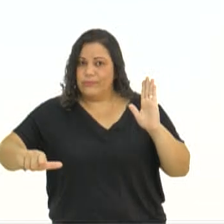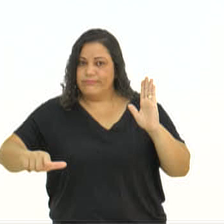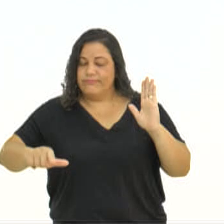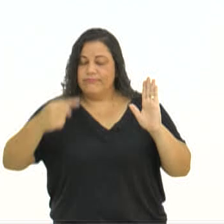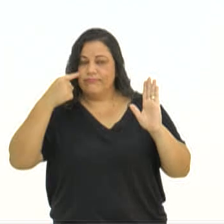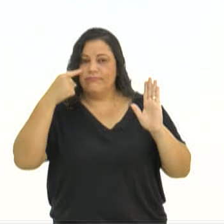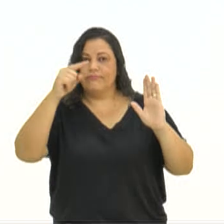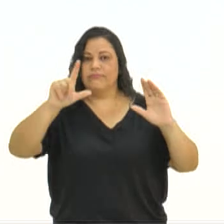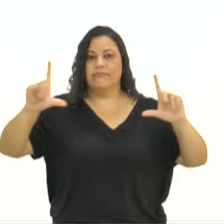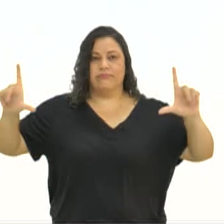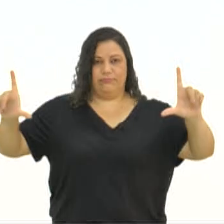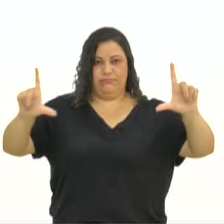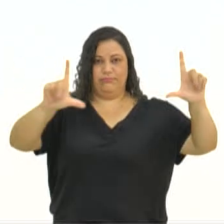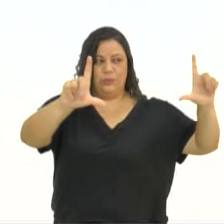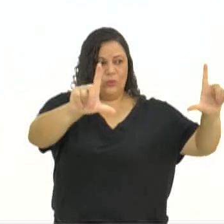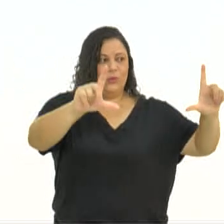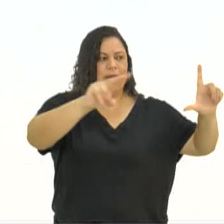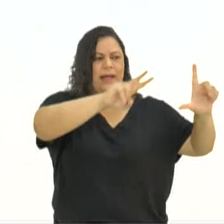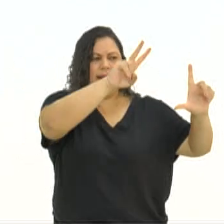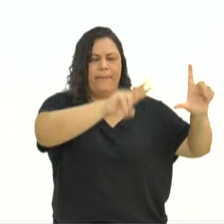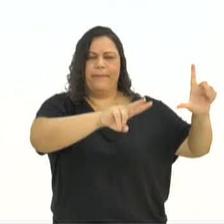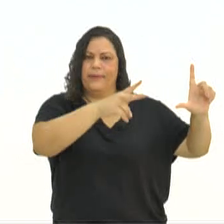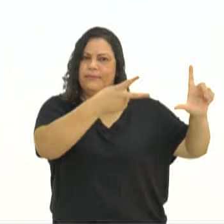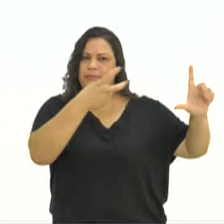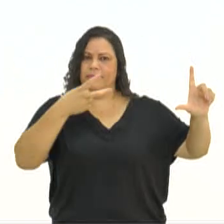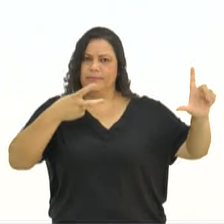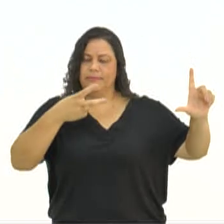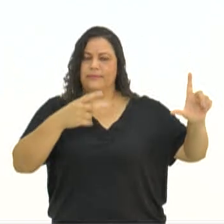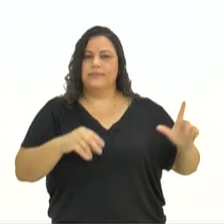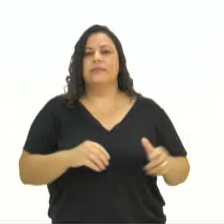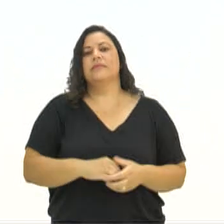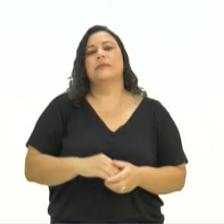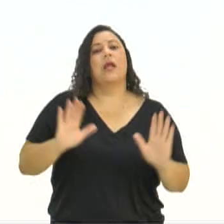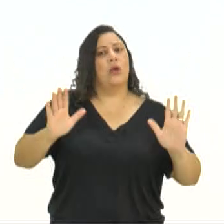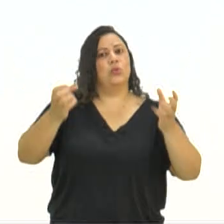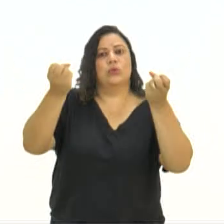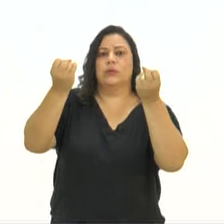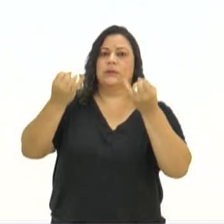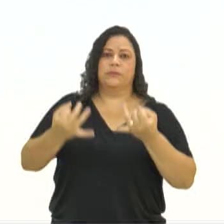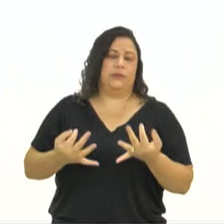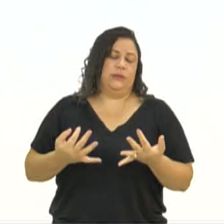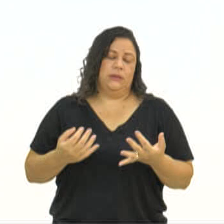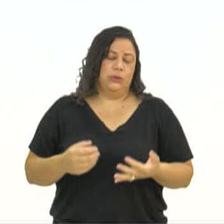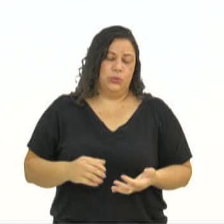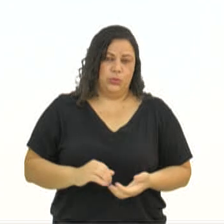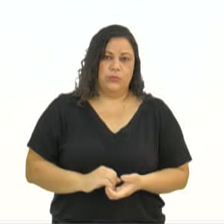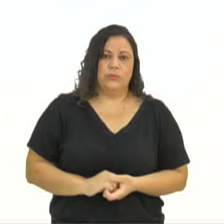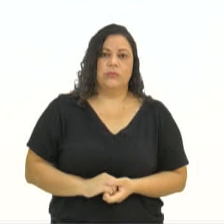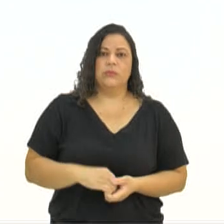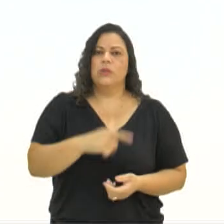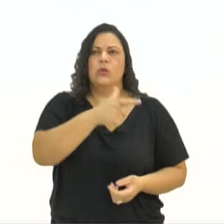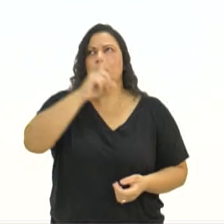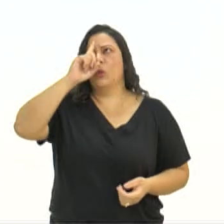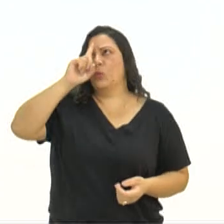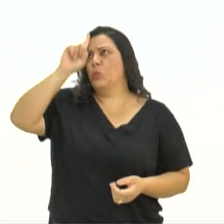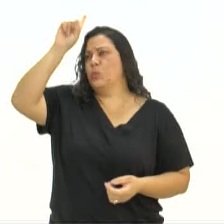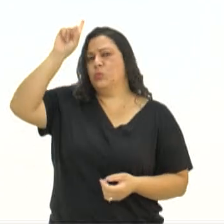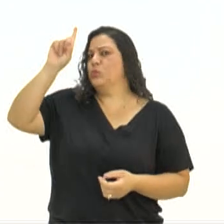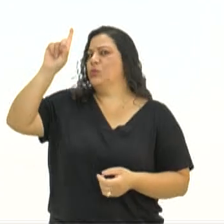eles. E neste cartel, não há uma fecha de estreno. Como a gente acabou de falar, não tem uma data de estreia.